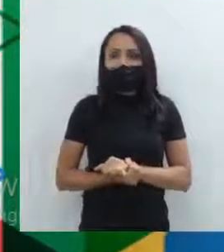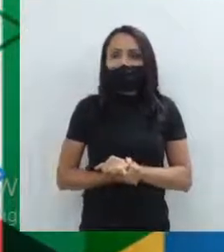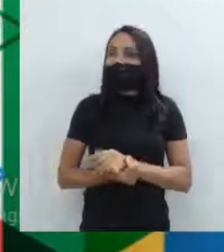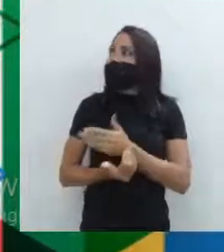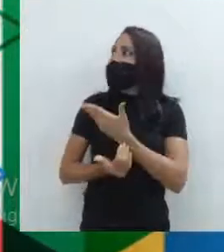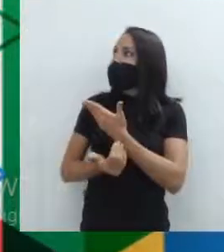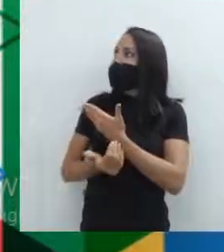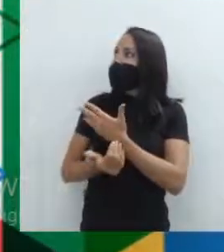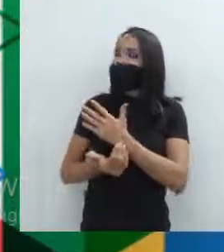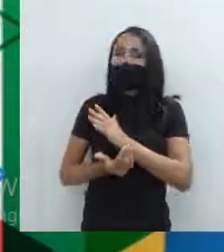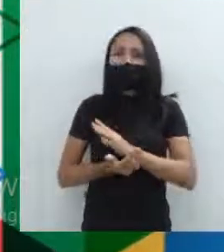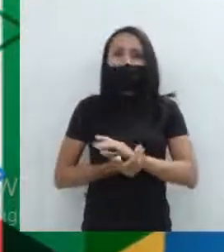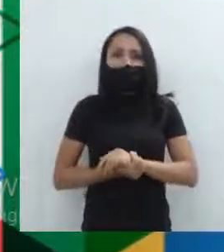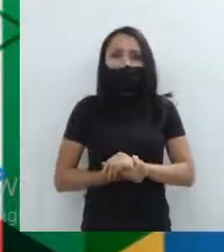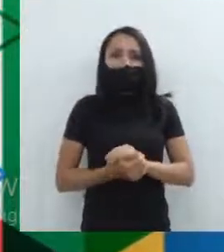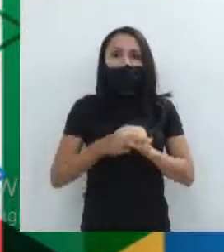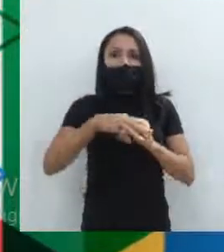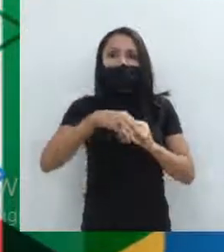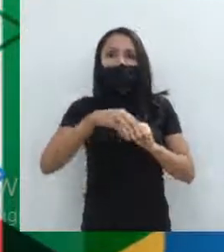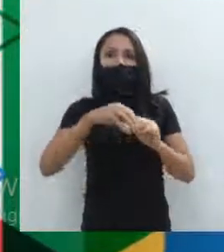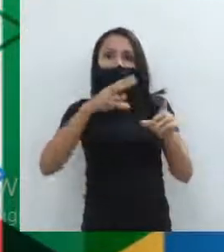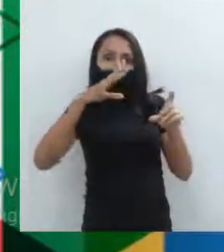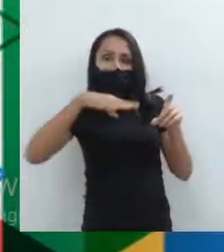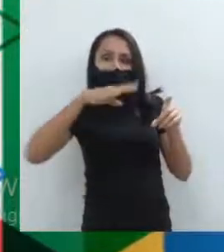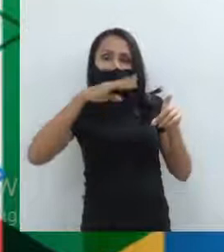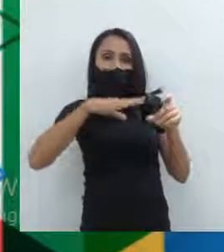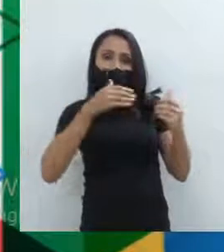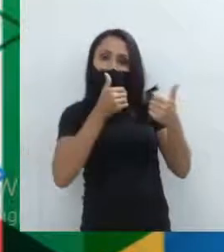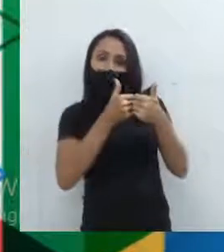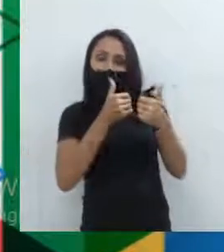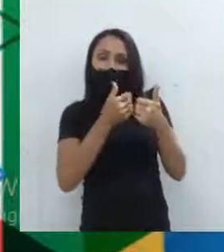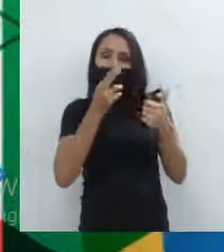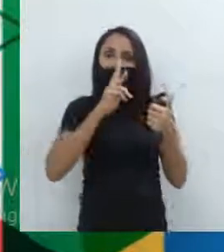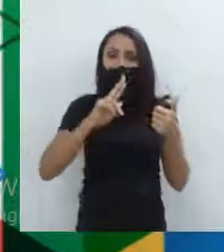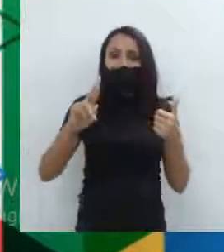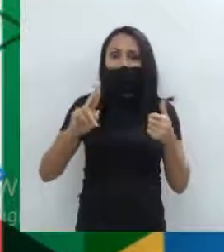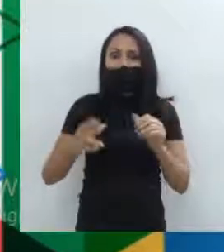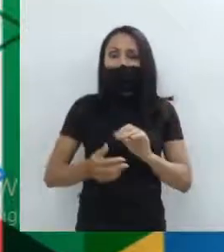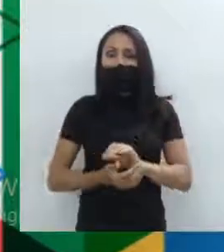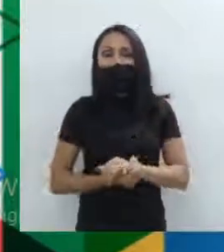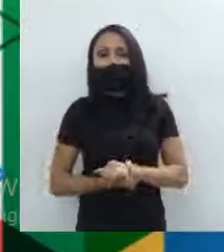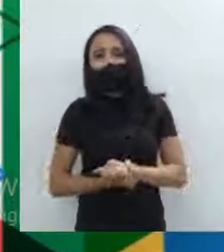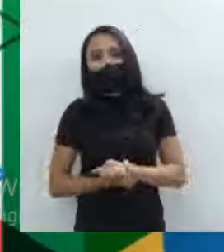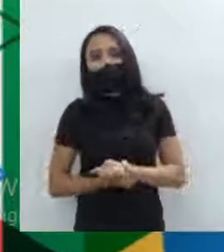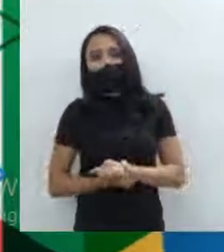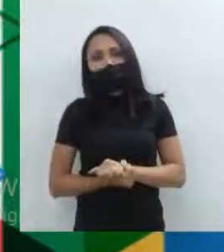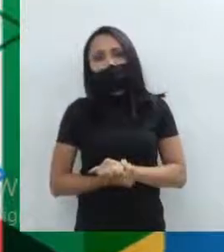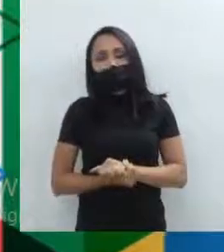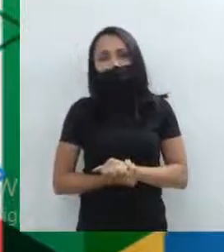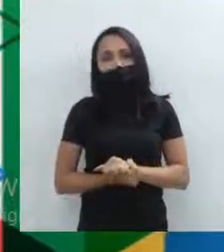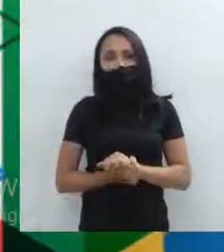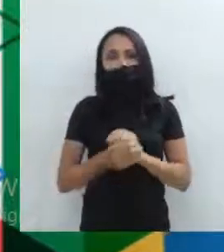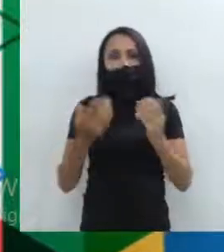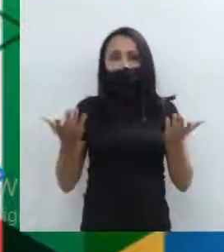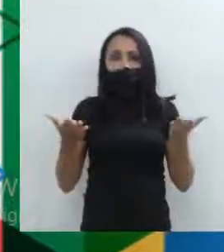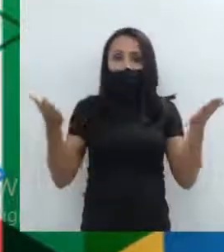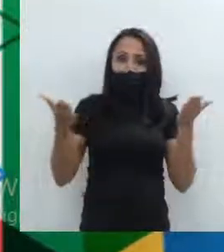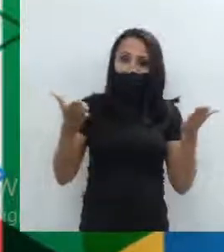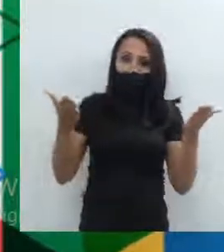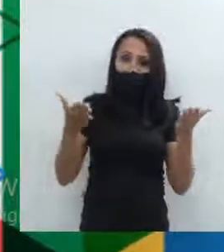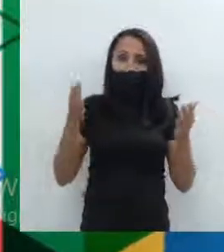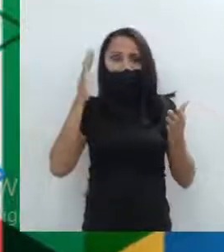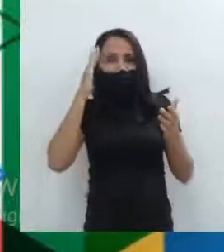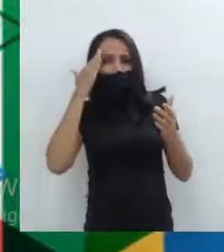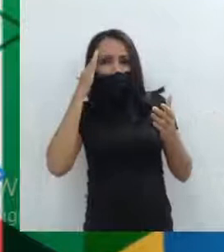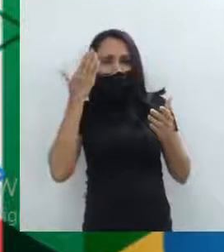A mitologia tem certa proximidade com a religião. Principalmente nos dias de hoje, quando a gente começar a entender o